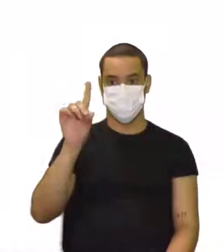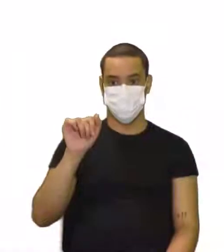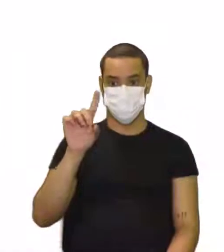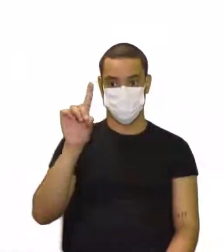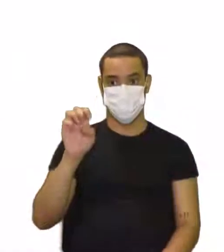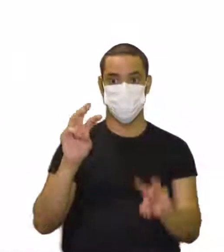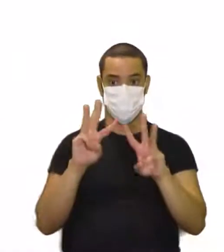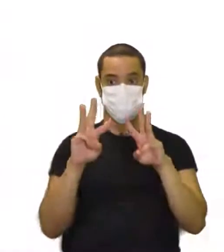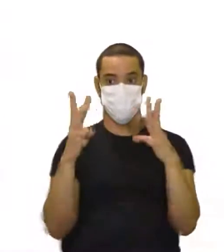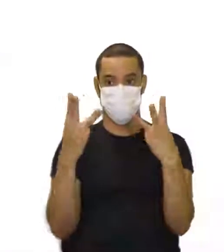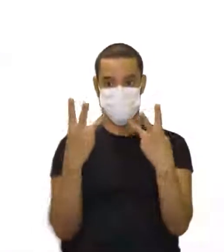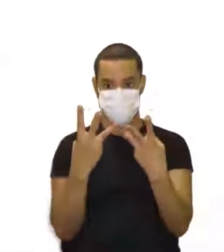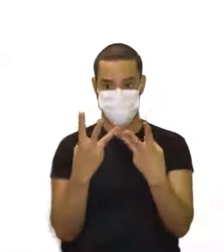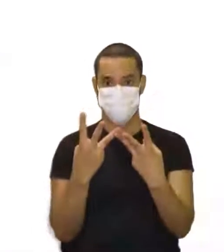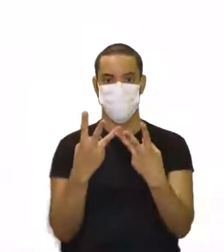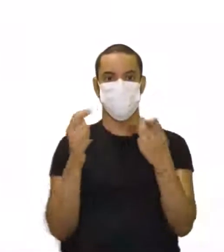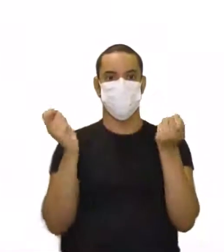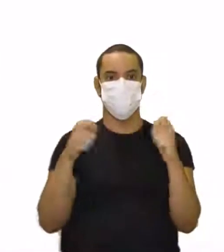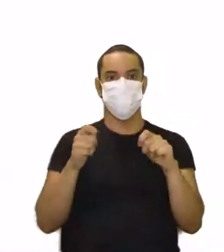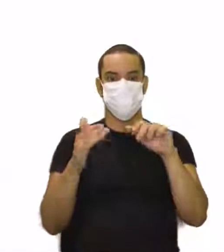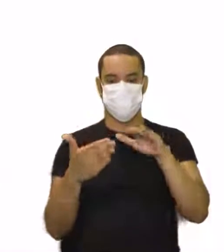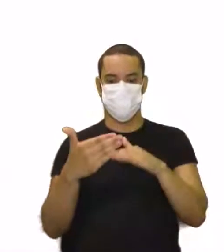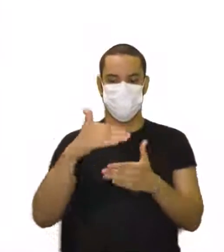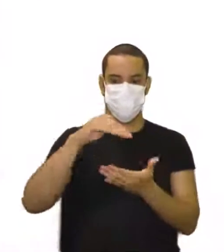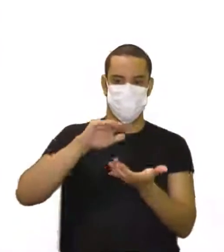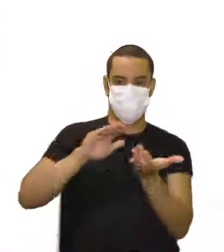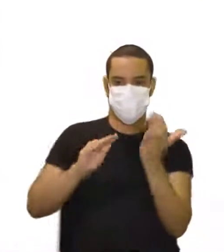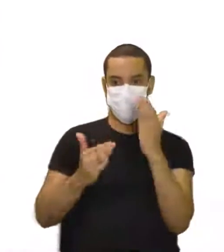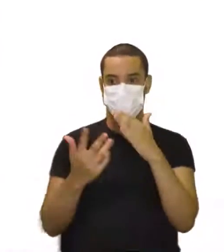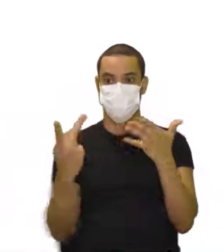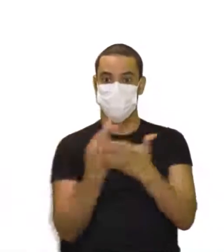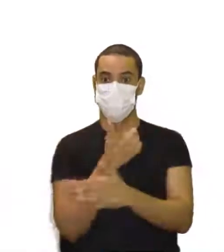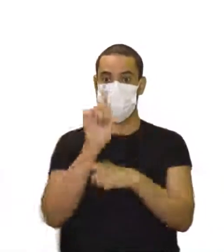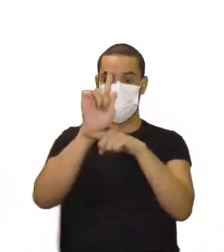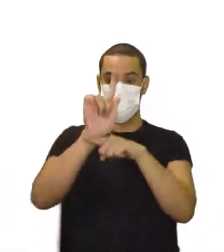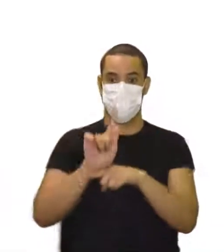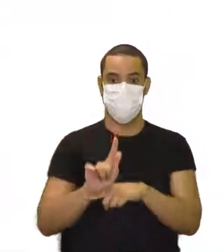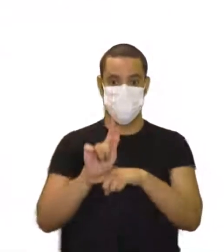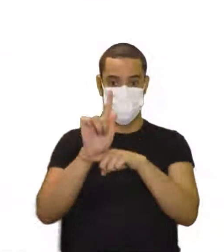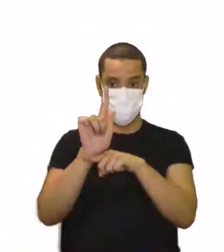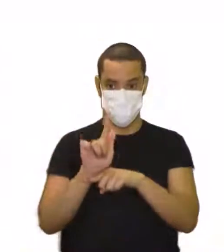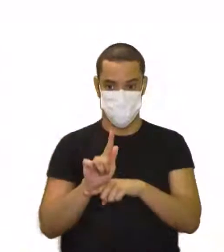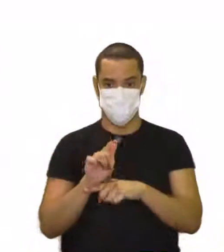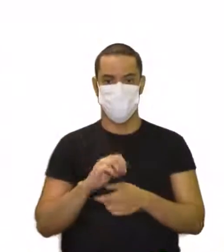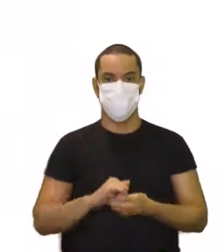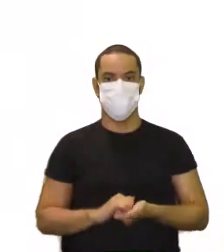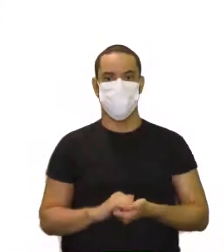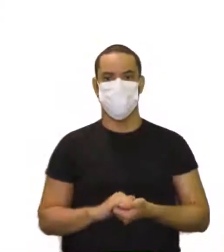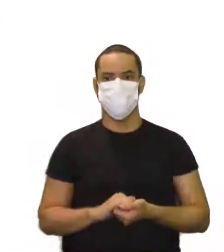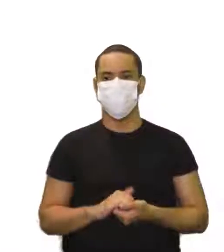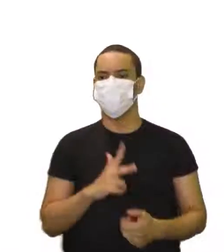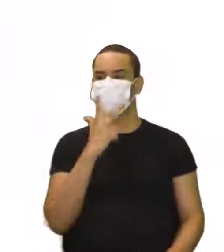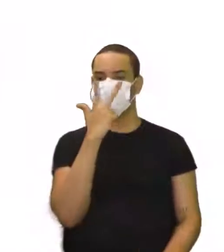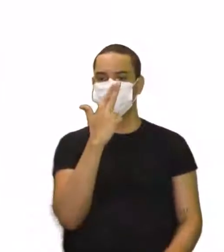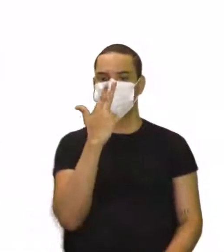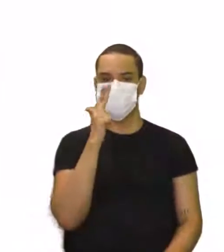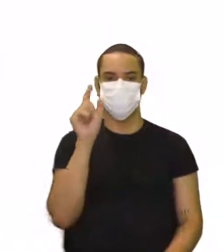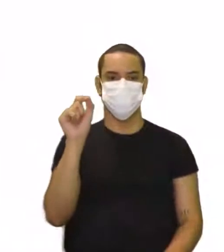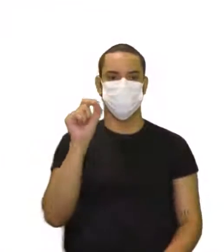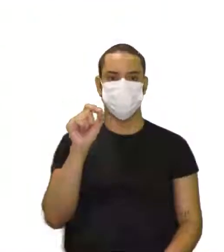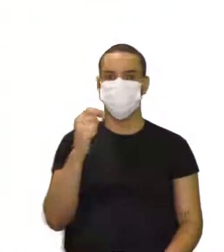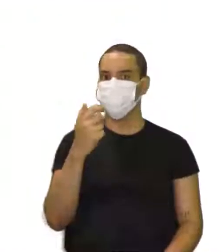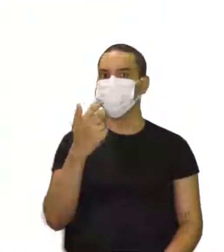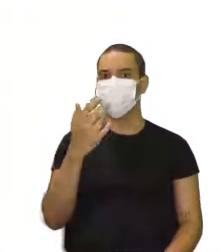alteram a curvatura do espaço, produzindo a gravidade. Aí, aqui é bem parecido você ter um